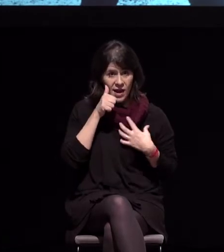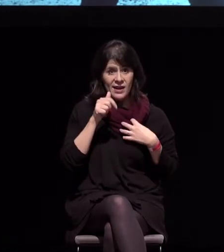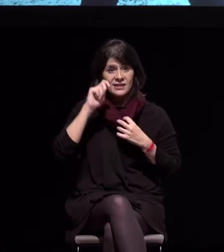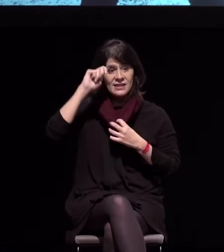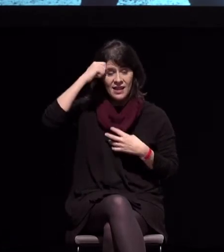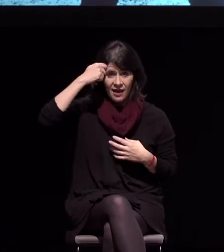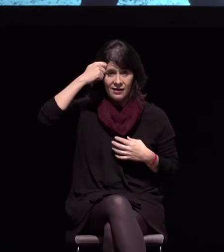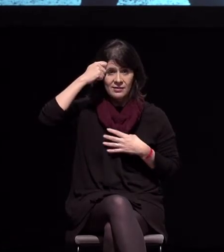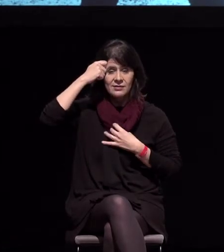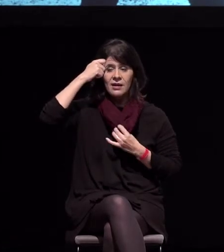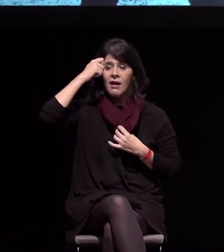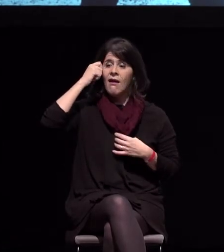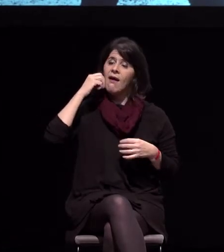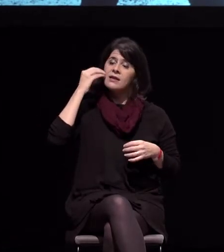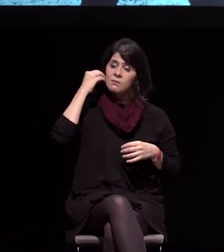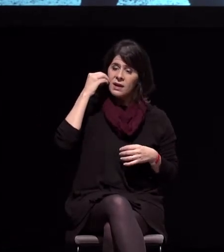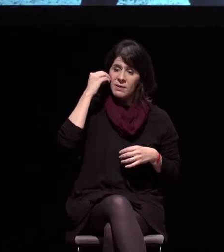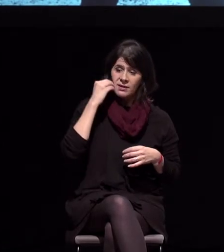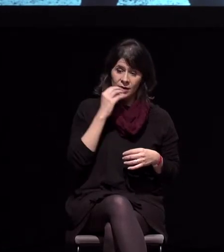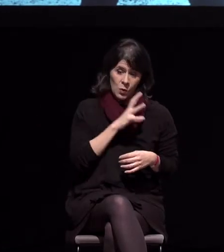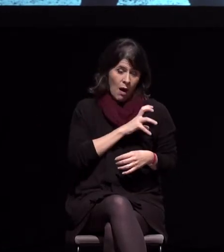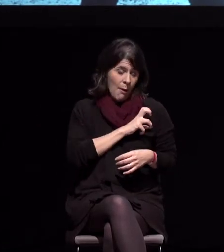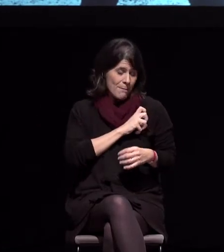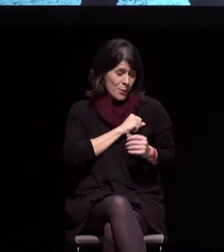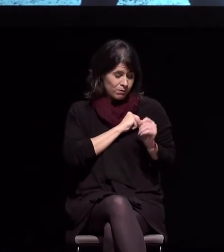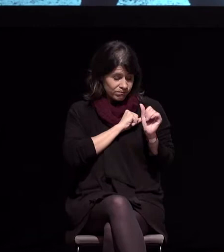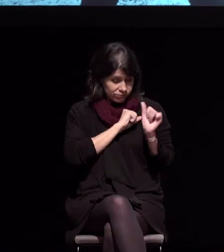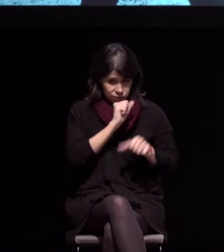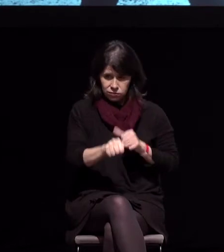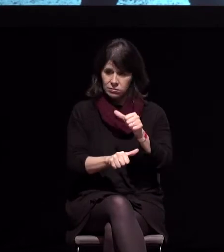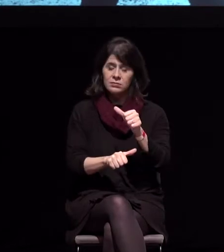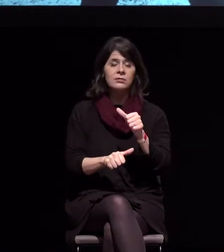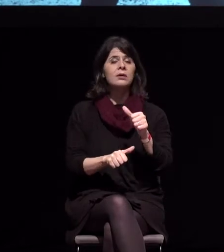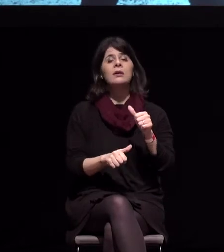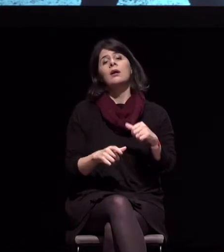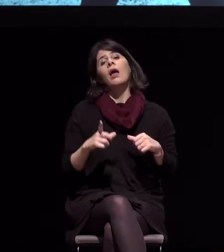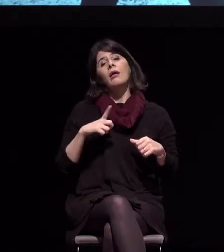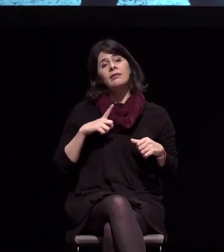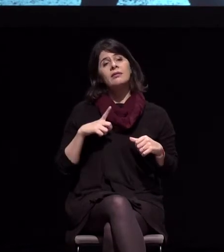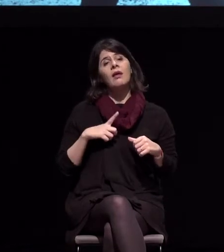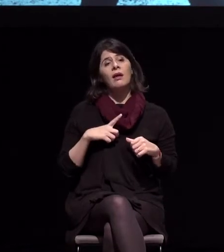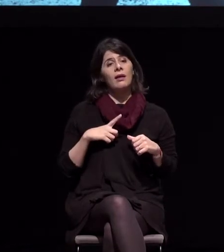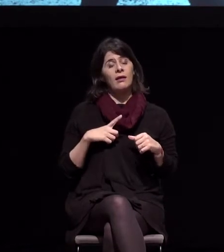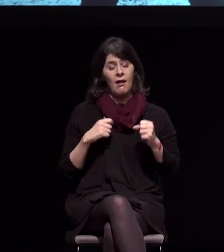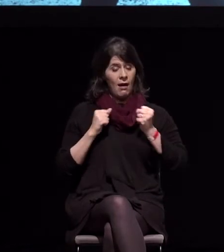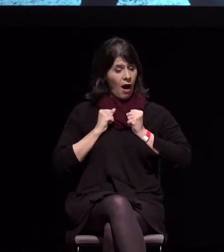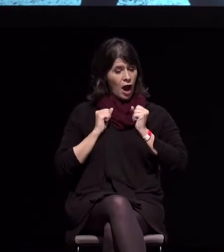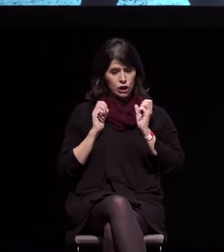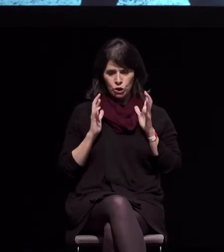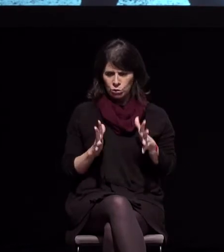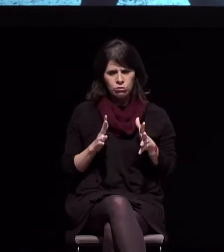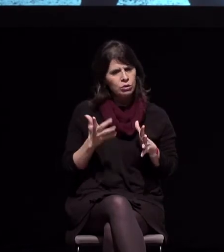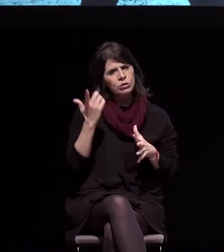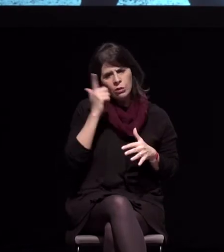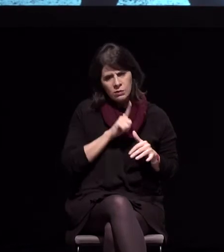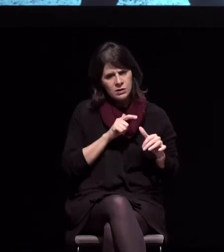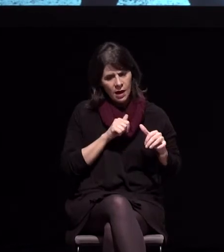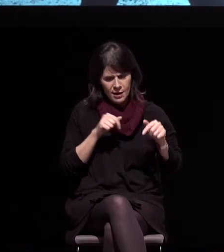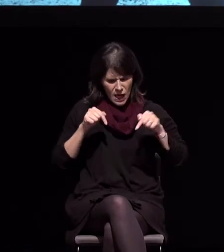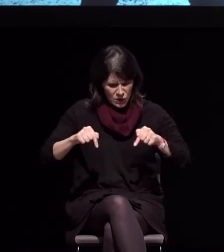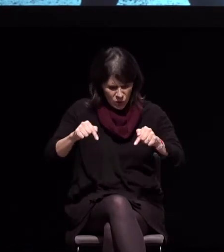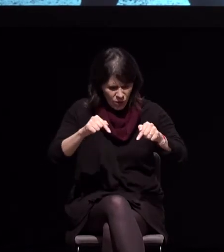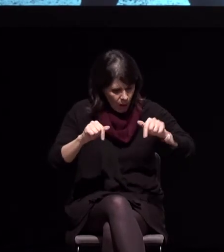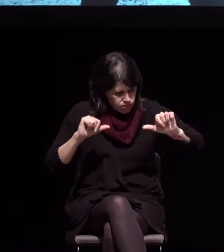força transformadora do amor em nossas vidas, assumimos atitudes capazes de alterar completamente as estruturas sociais